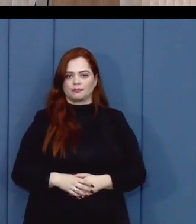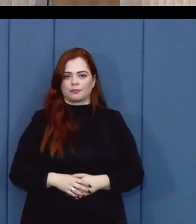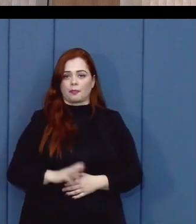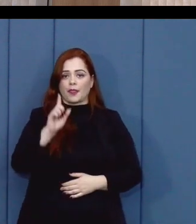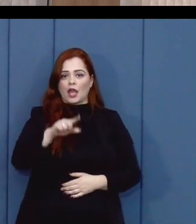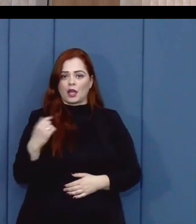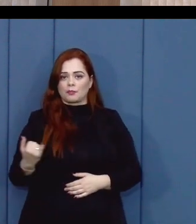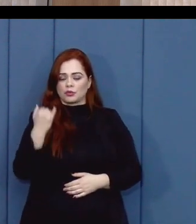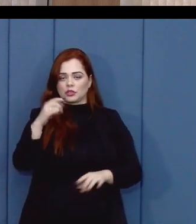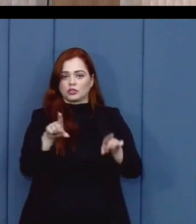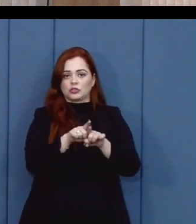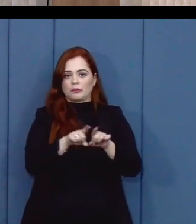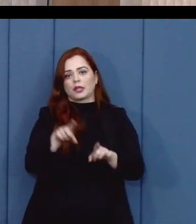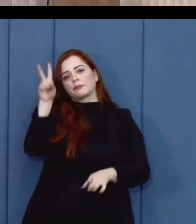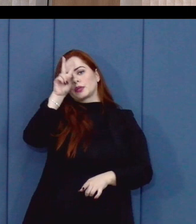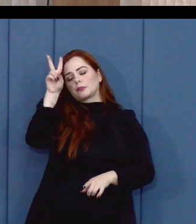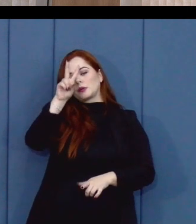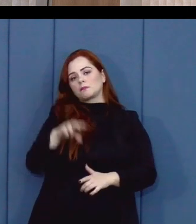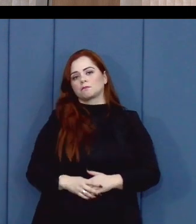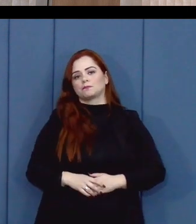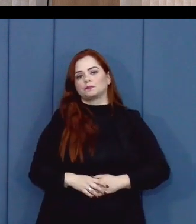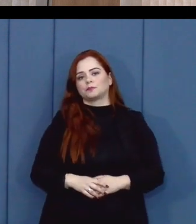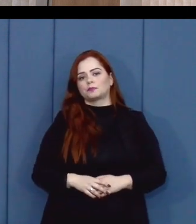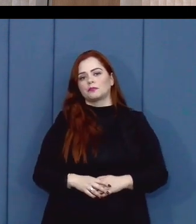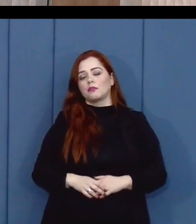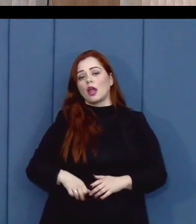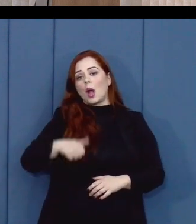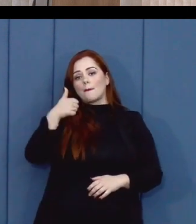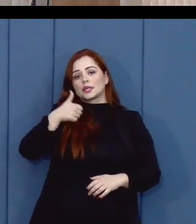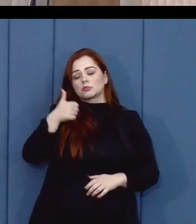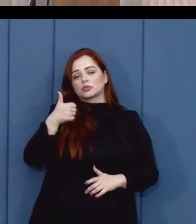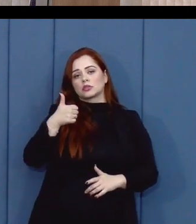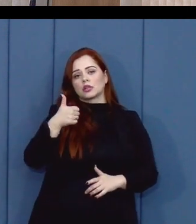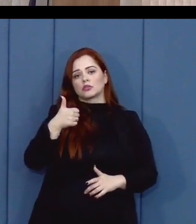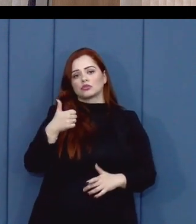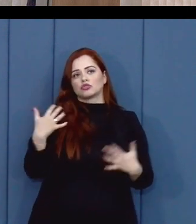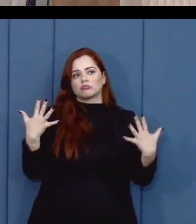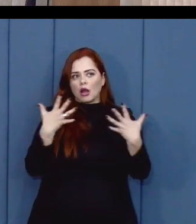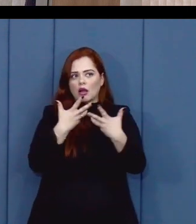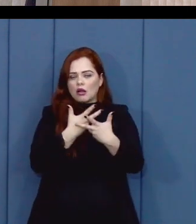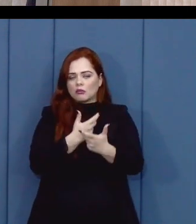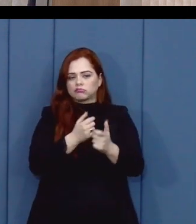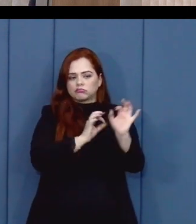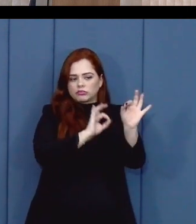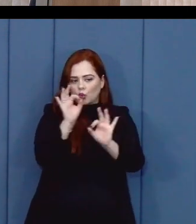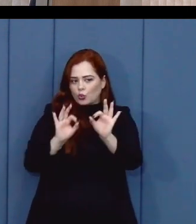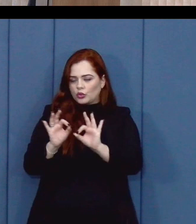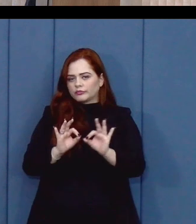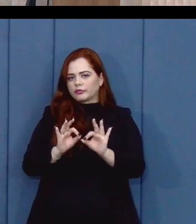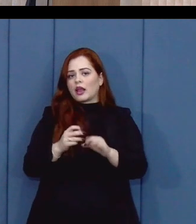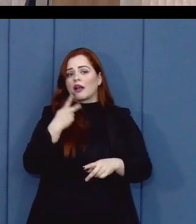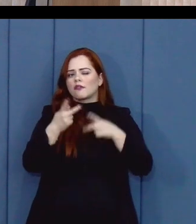É importante também lembrar, do princípio da harmonização, né? E quando a gente fala